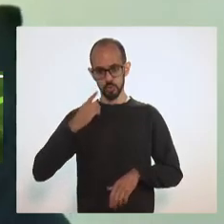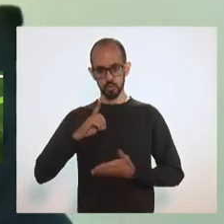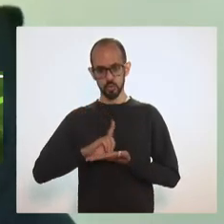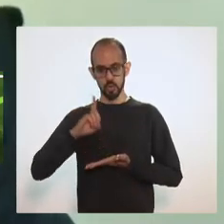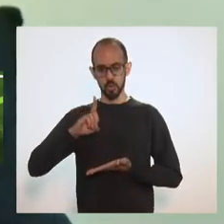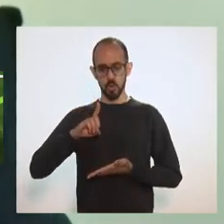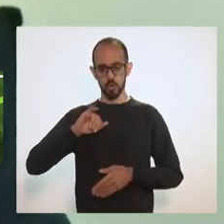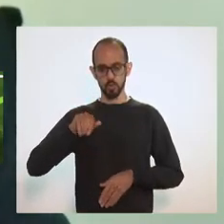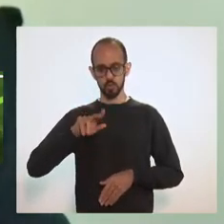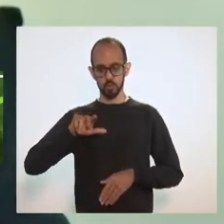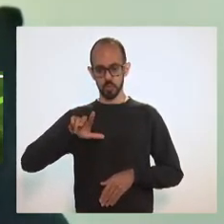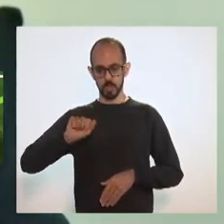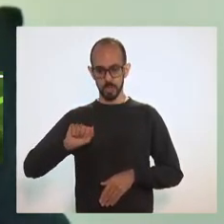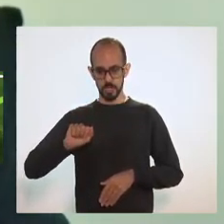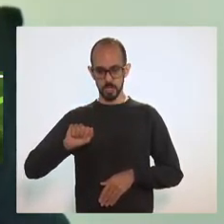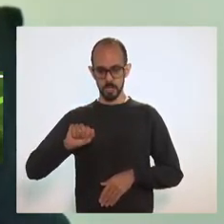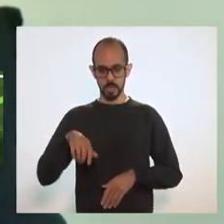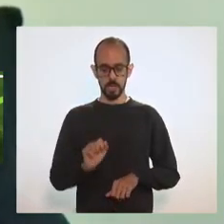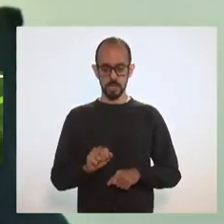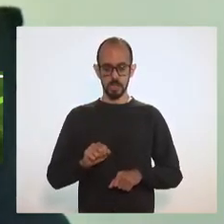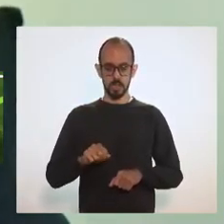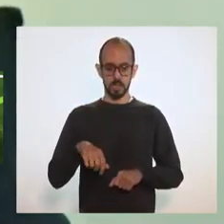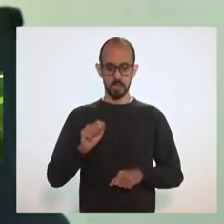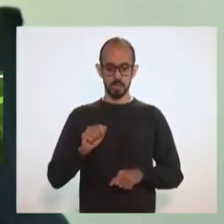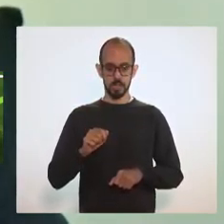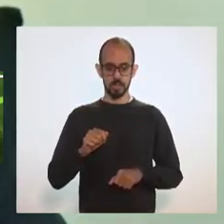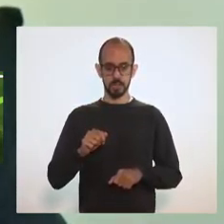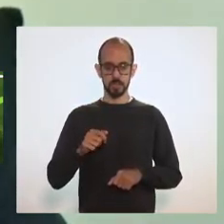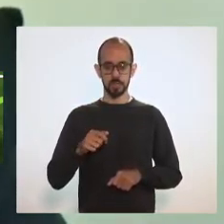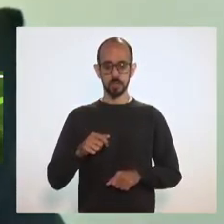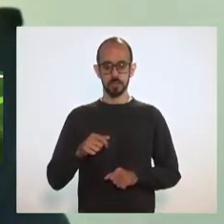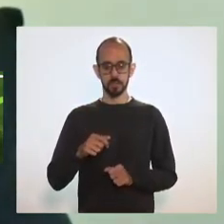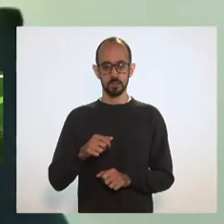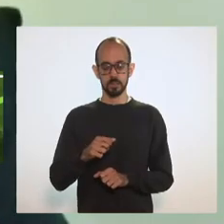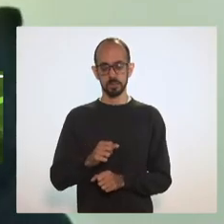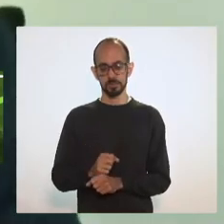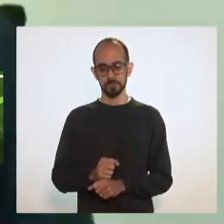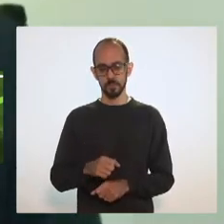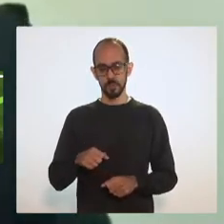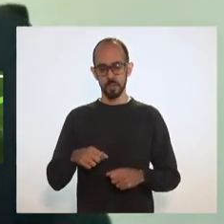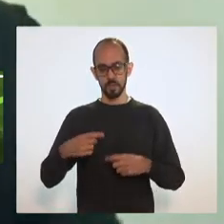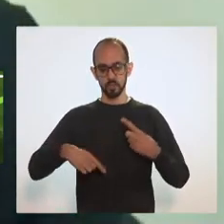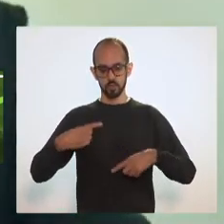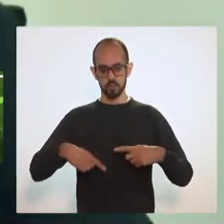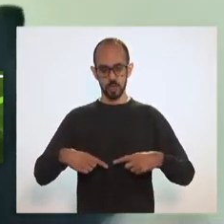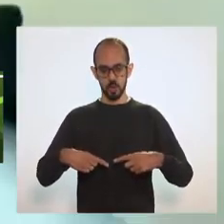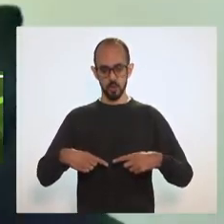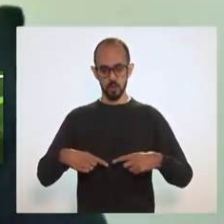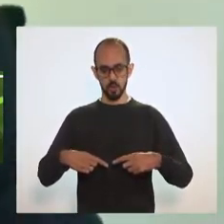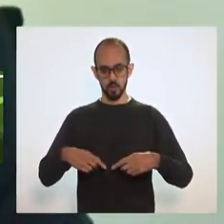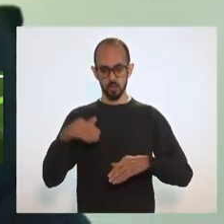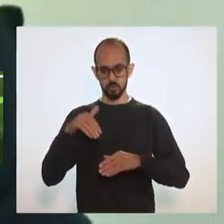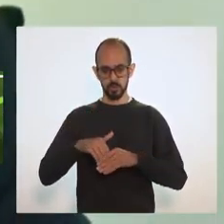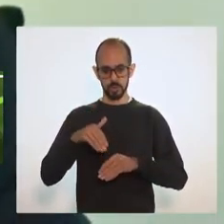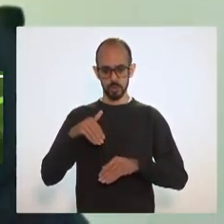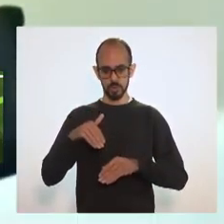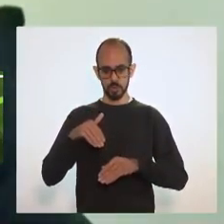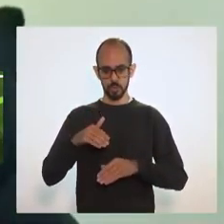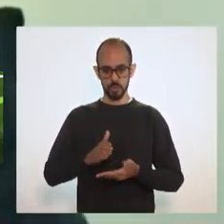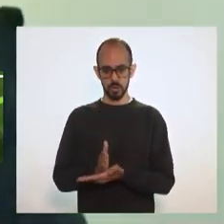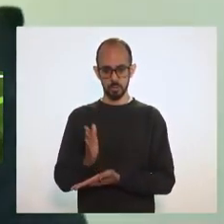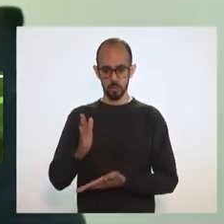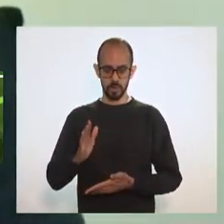concedido. 49, relator, deputado Rodrigo Bacelar, projeto de lei 2939 de 2017, autoria do